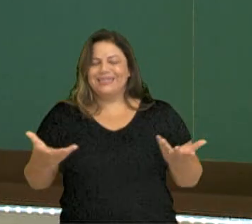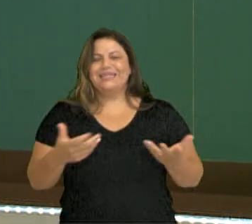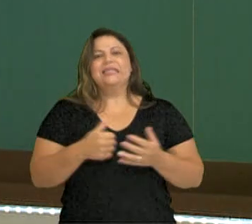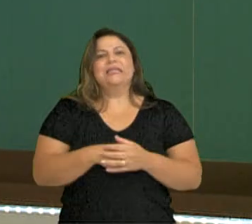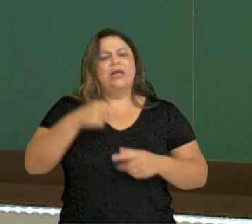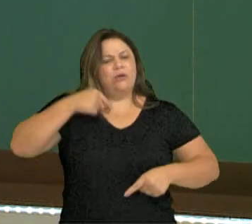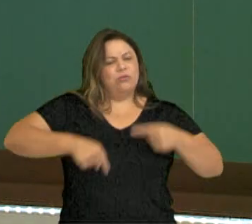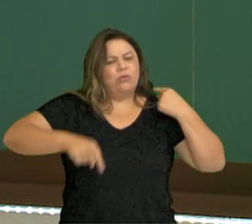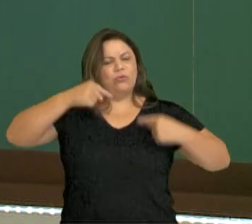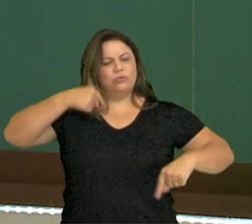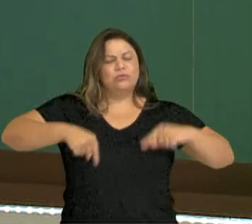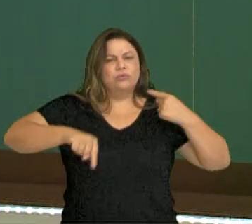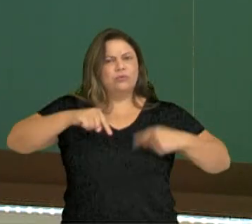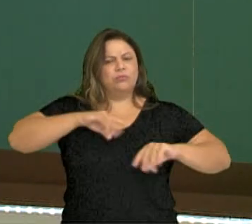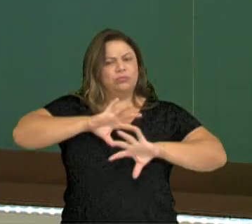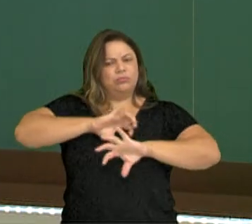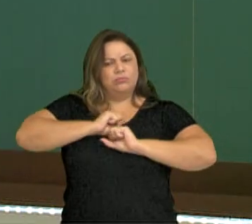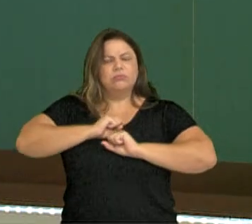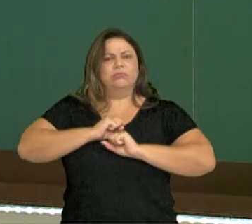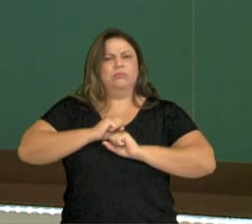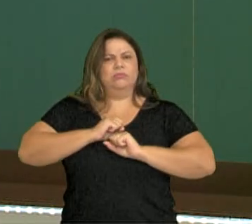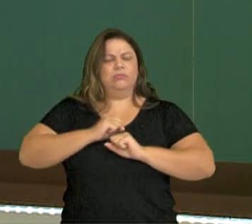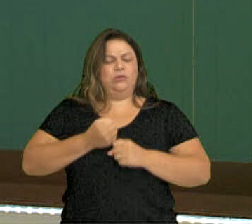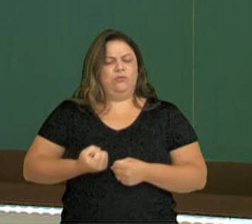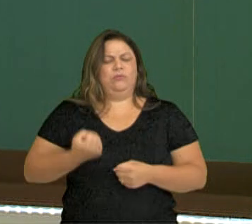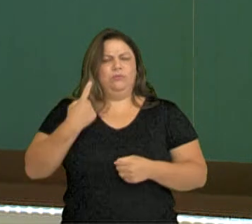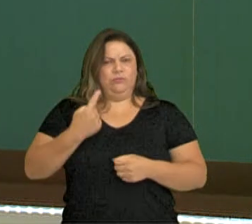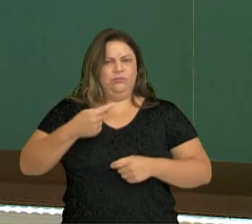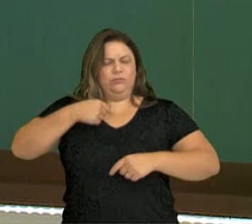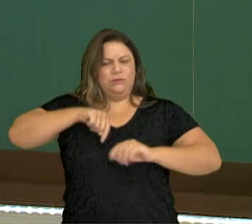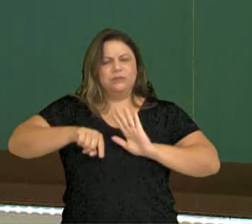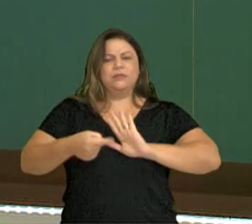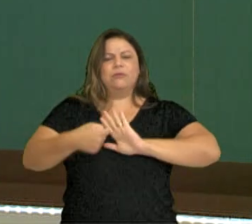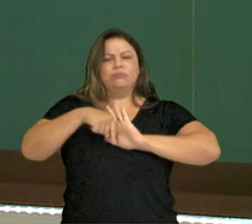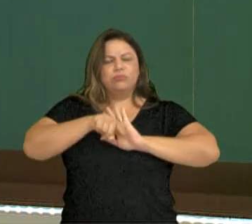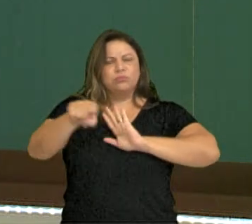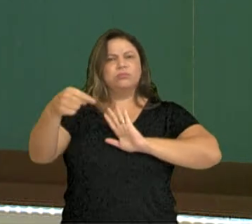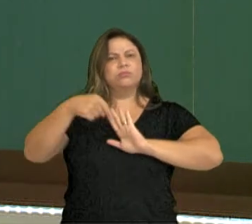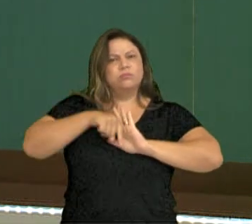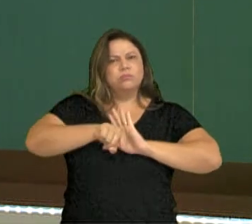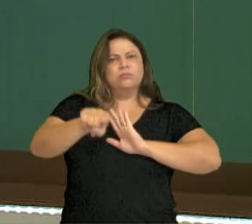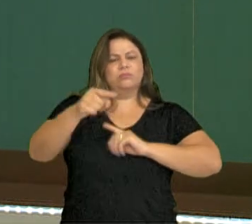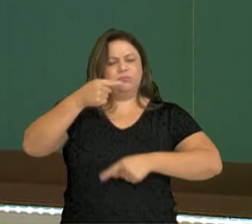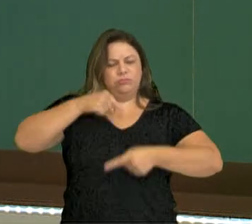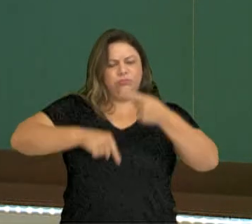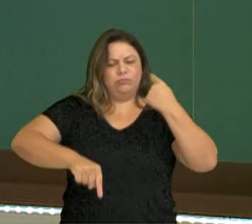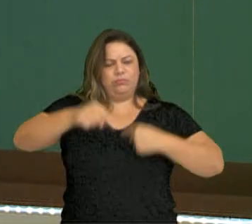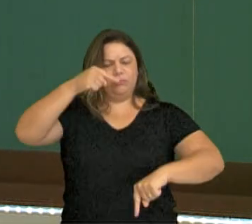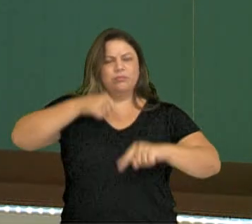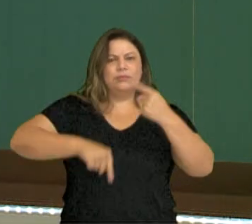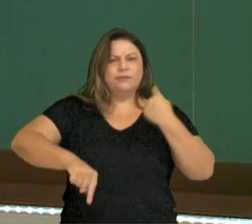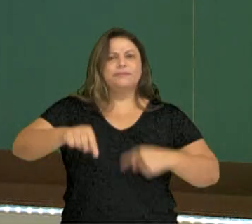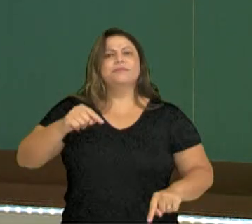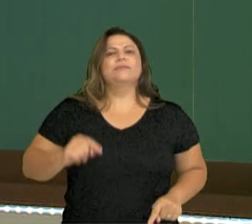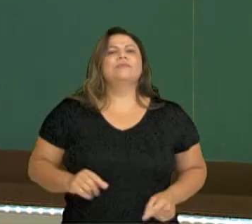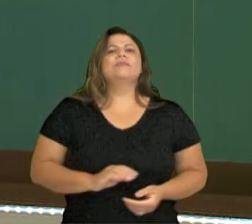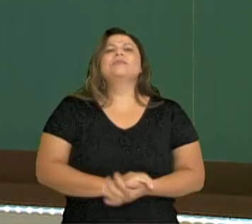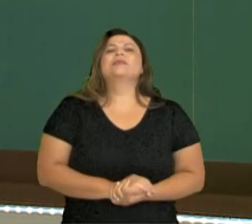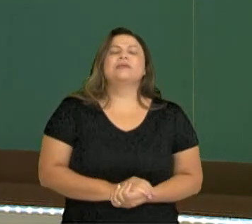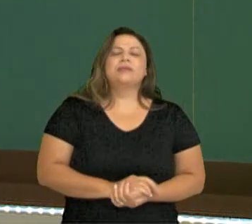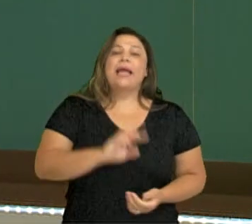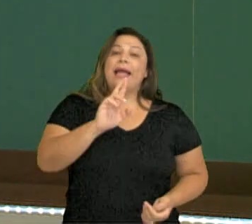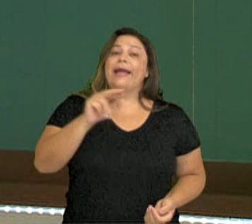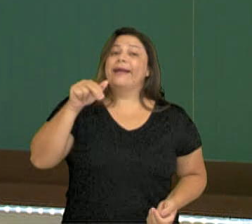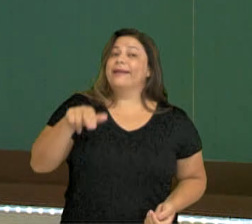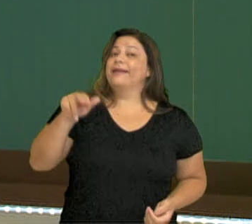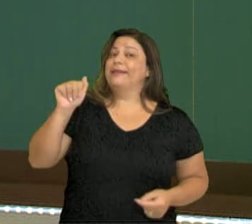nosso corpo vai reconhecer como um corpo estranho e vai produzir anticorpos para combater. Tá? Então, isso aqui é uma vacina de RNA.